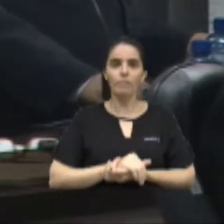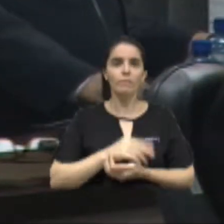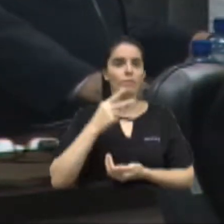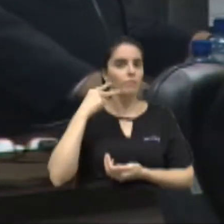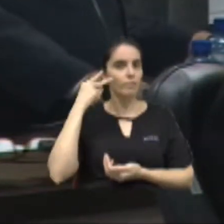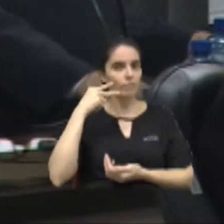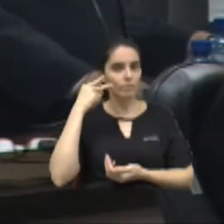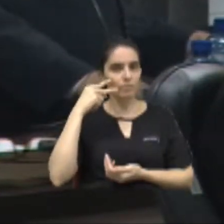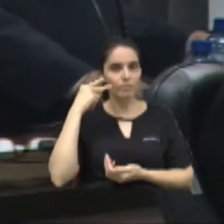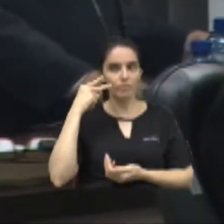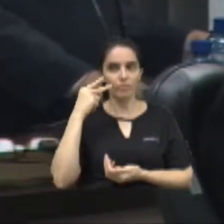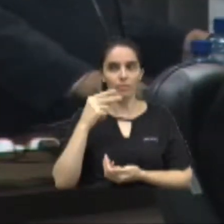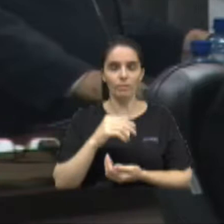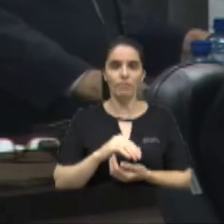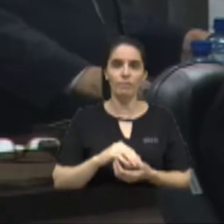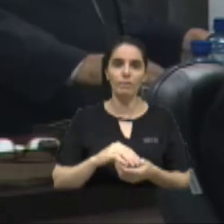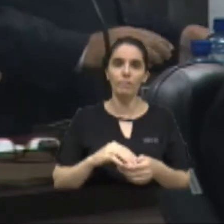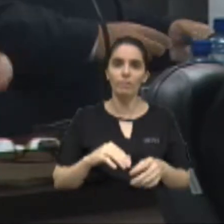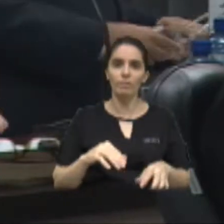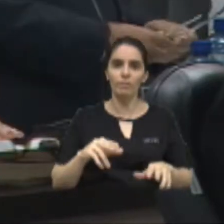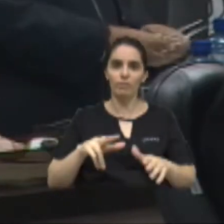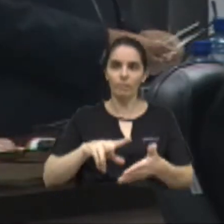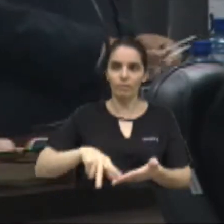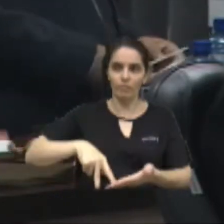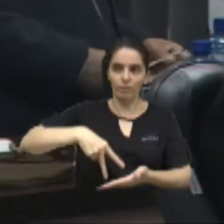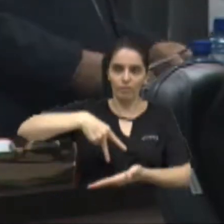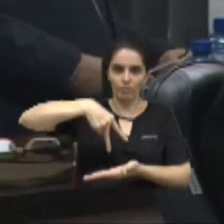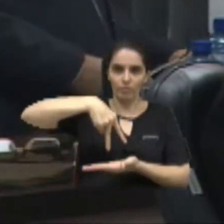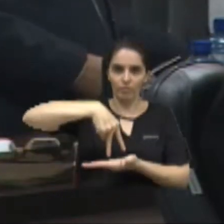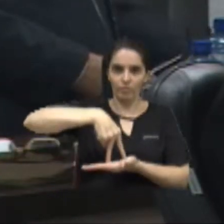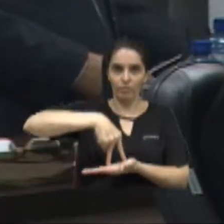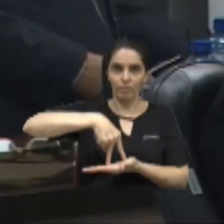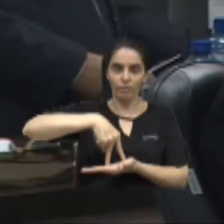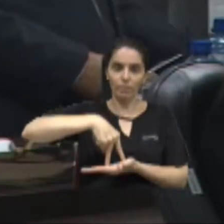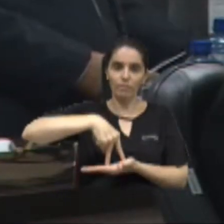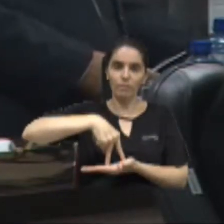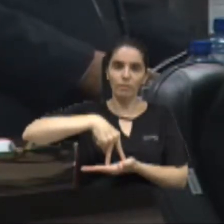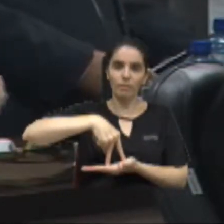pares. Eu me levanto aqui para que não